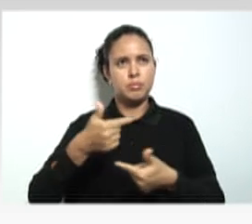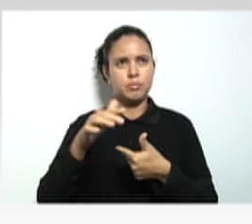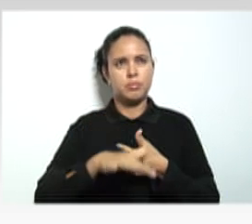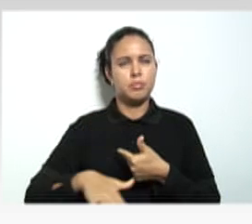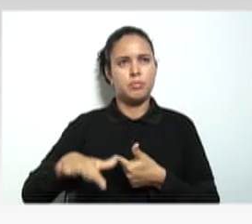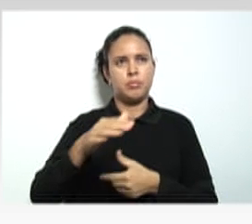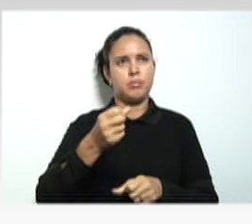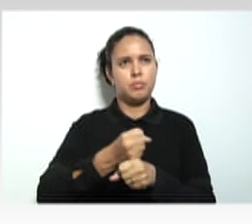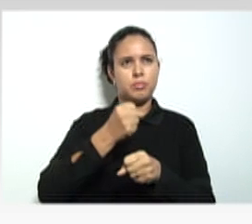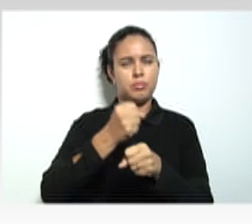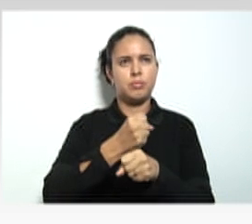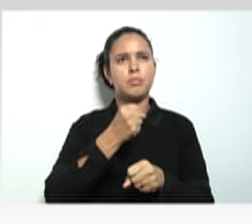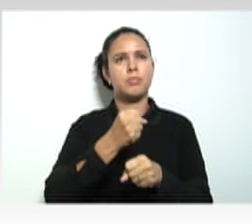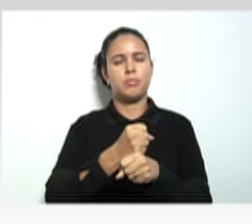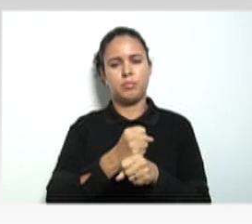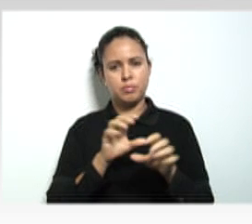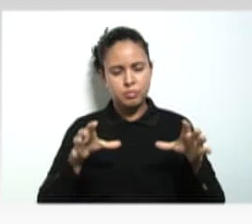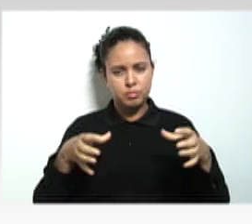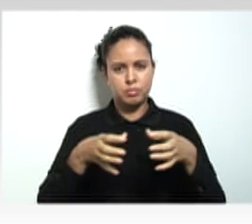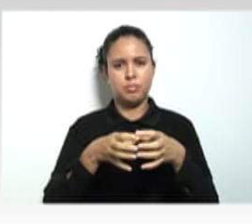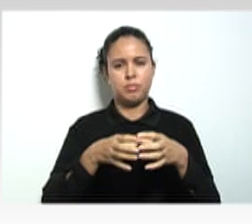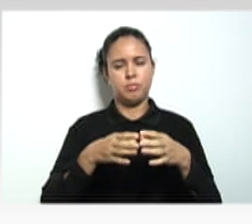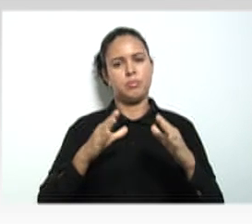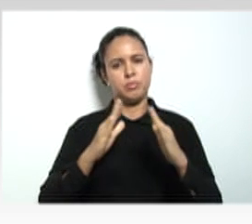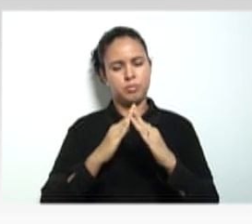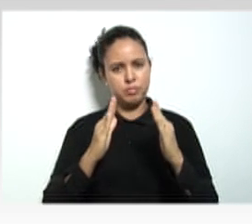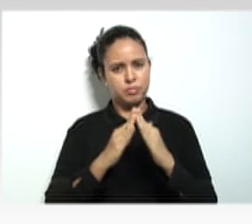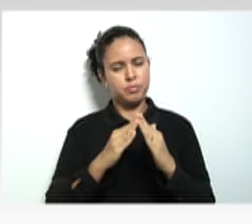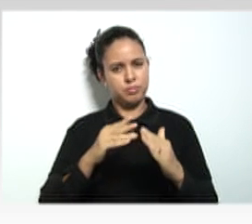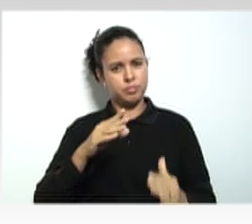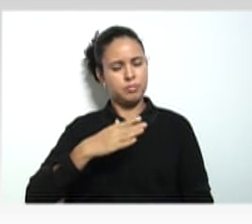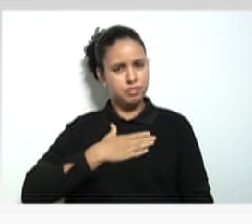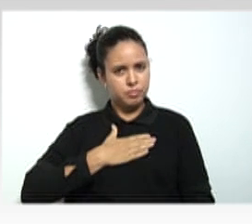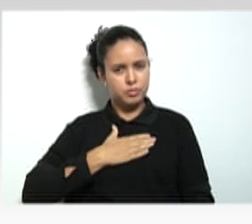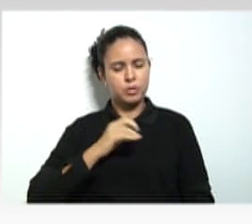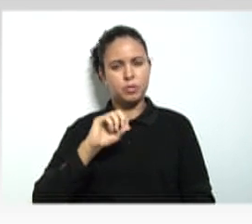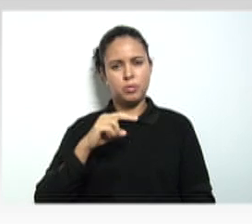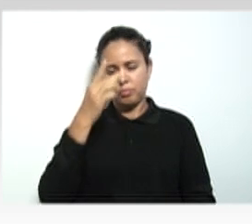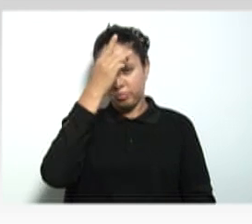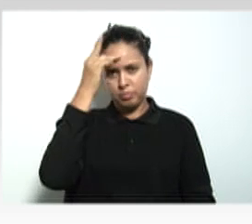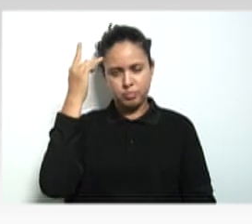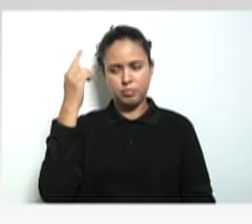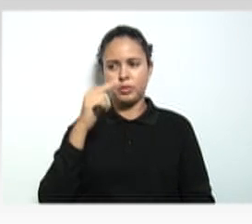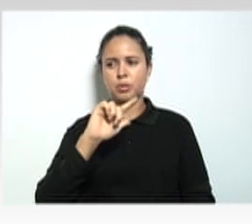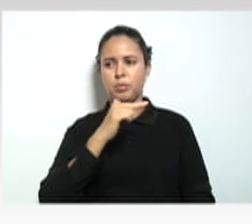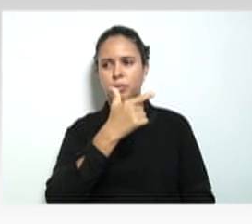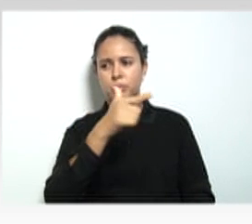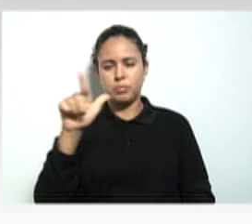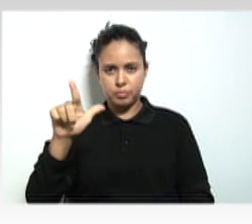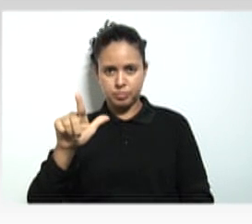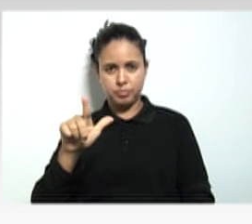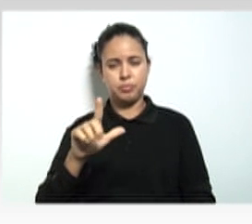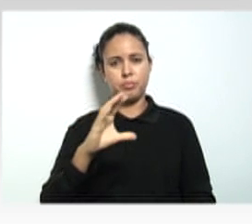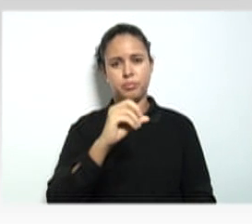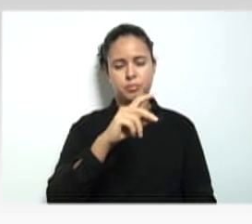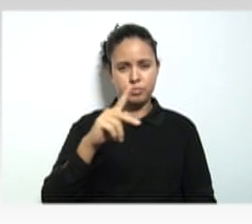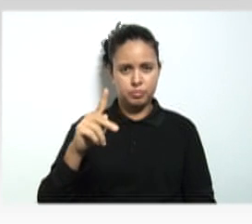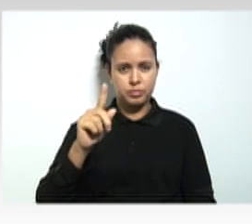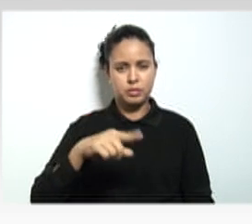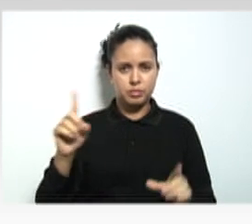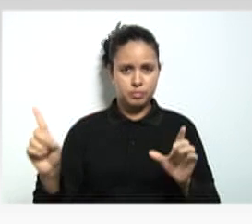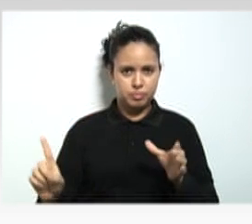que se reúnem para construir habitações para si e ou para o público em geral. A cooperativa é integrada por pessoas